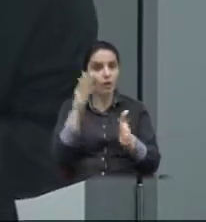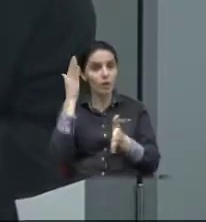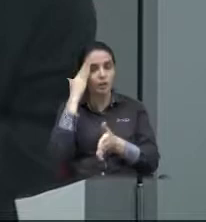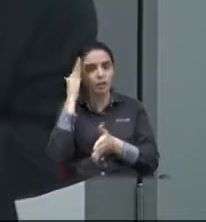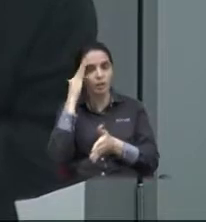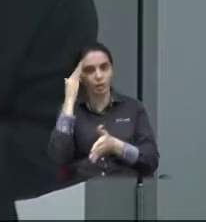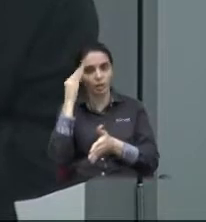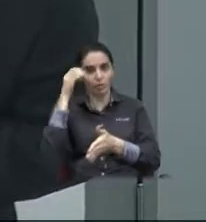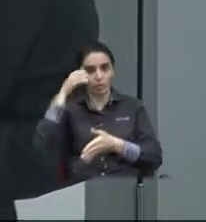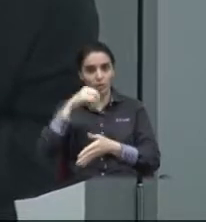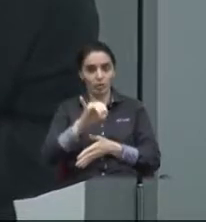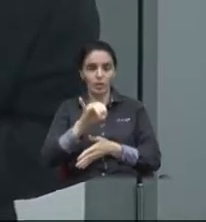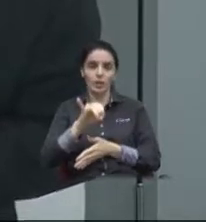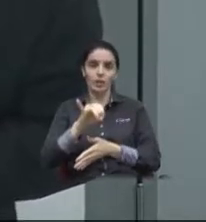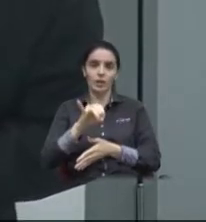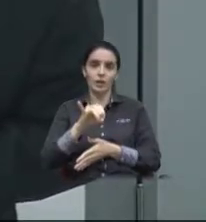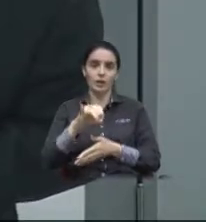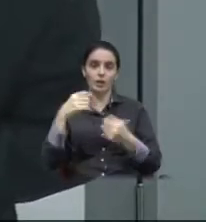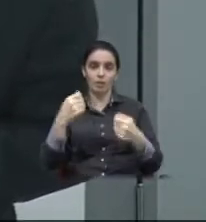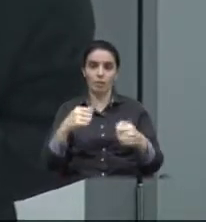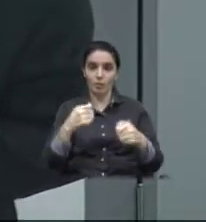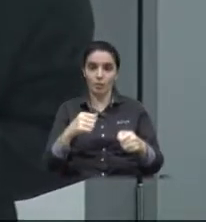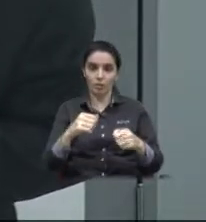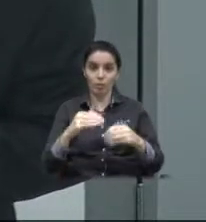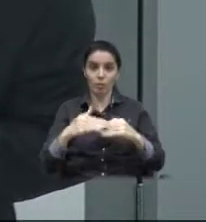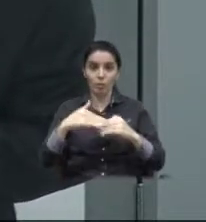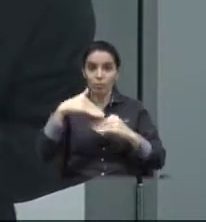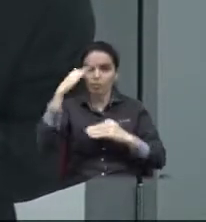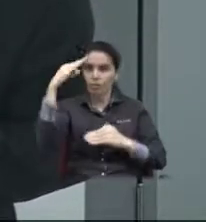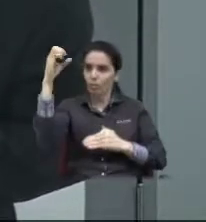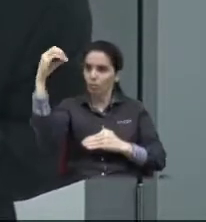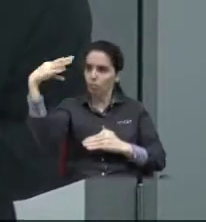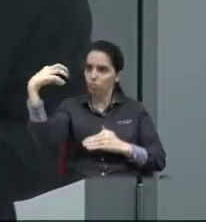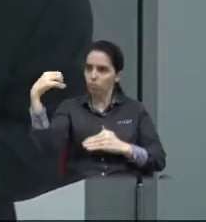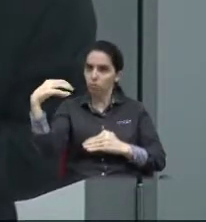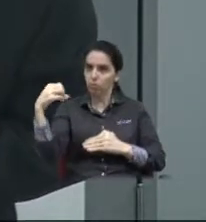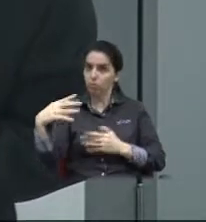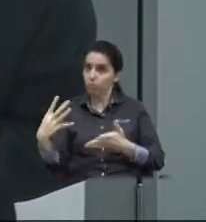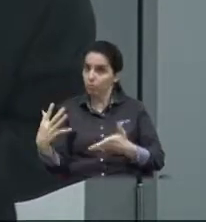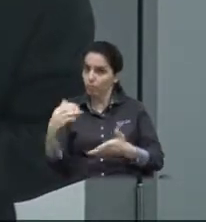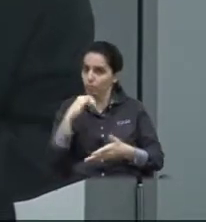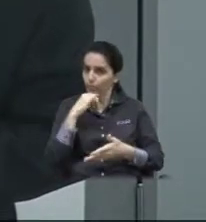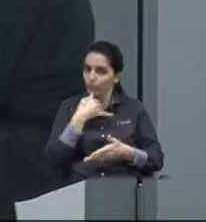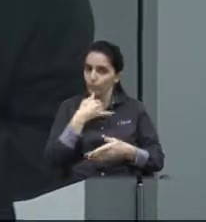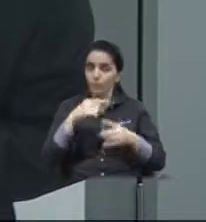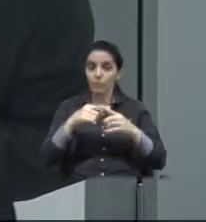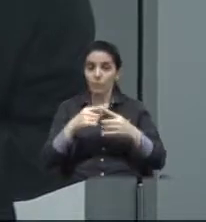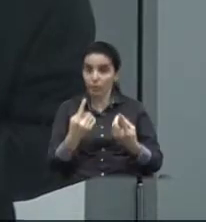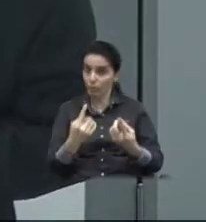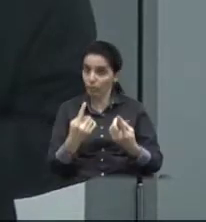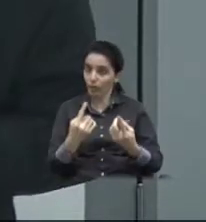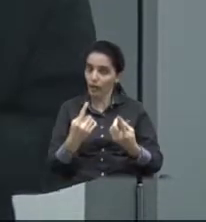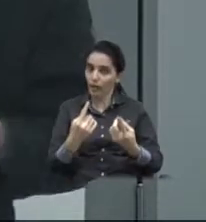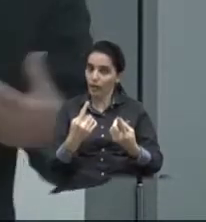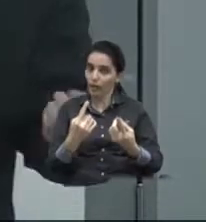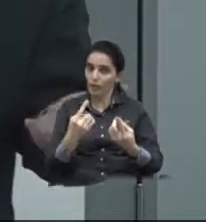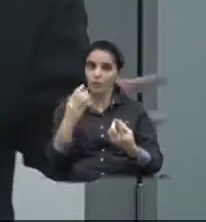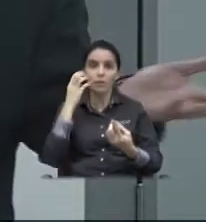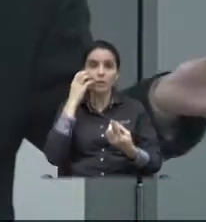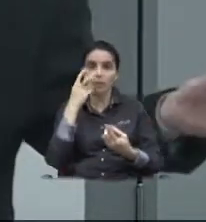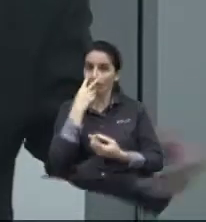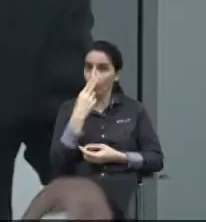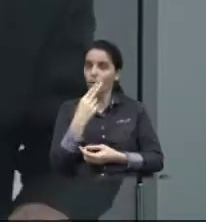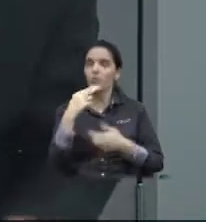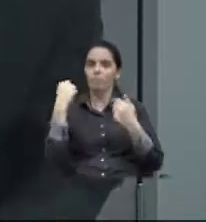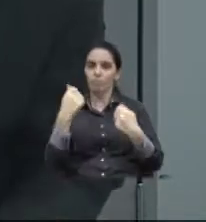a necessidade de criar mais semáforos, lamentavelmente. Eu acho que é uma visão a curto prazo para a gente poder ter